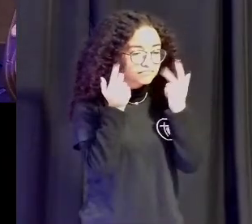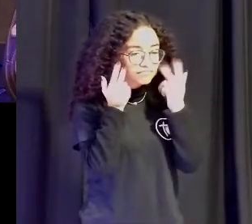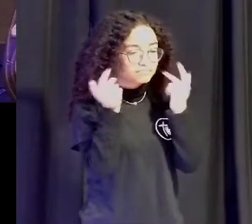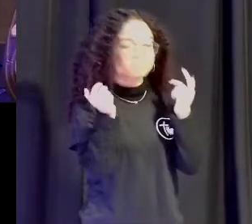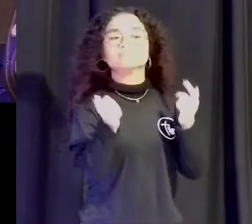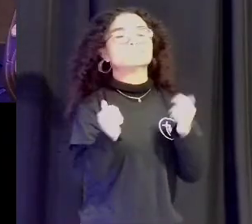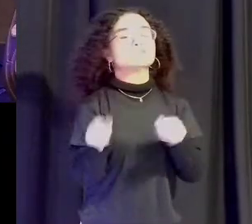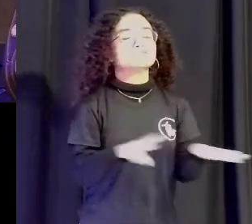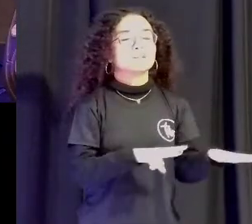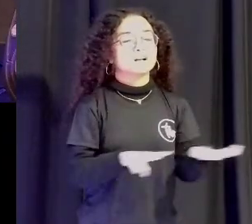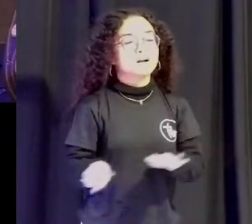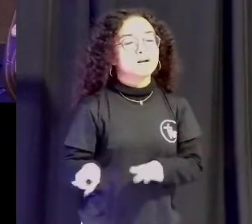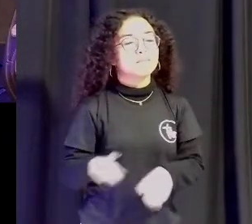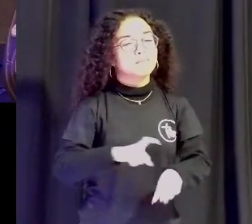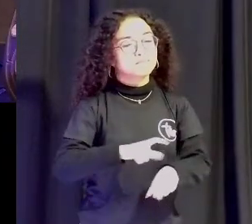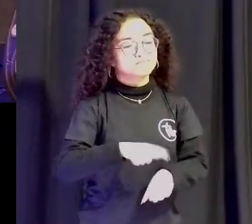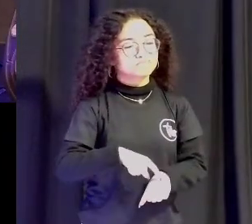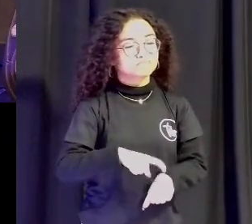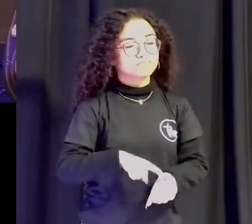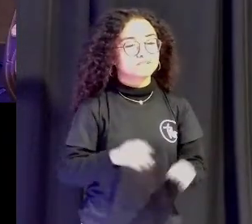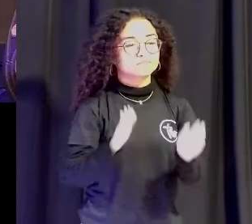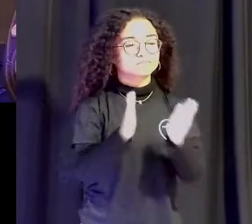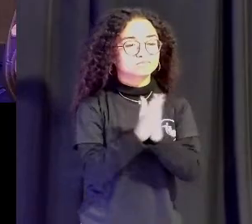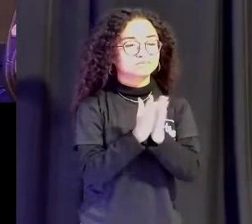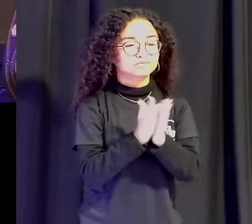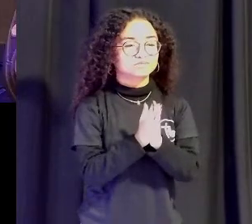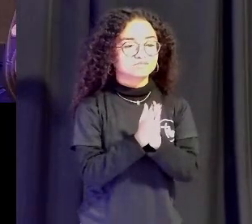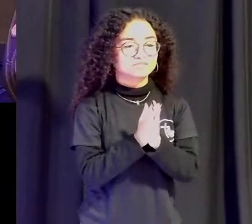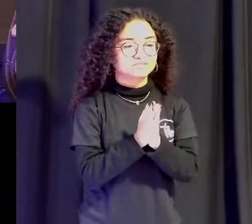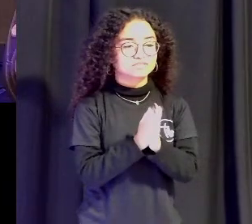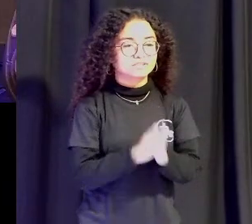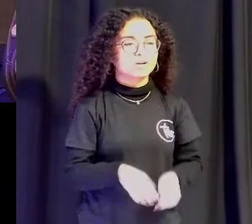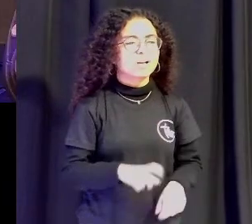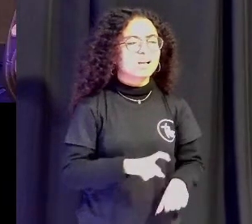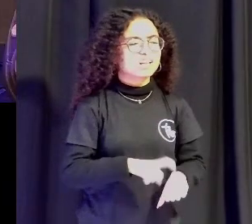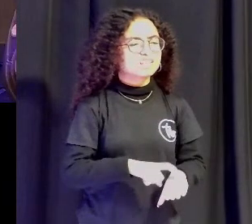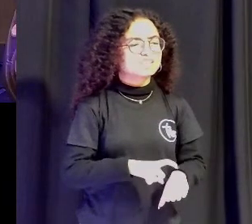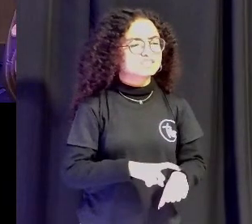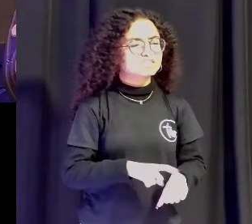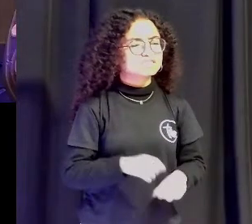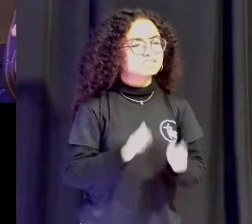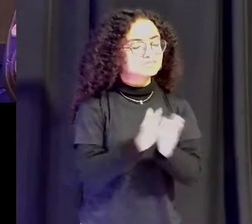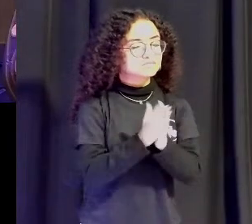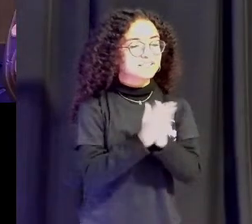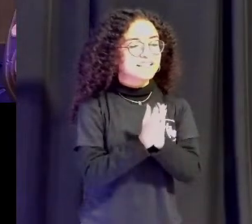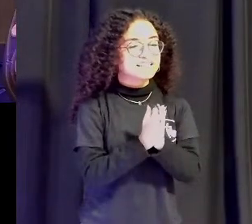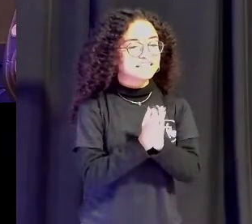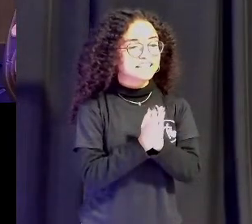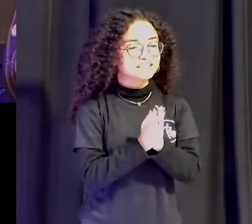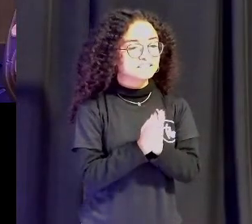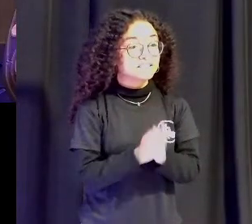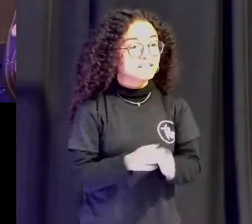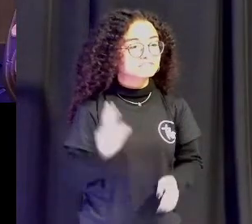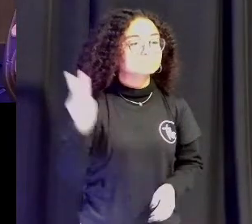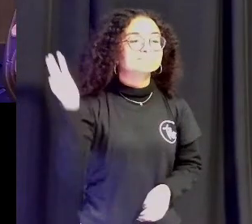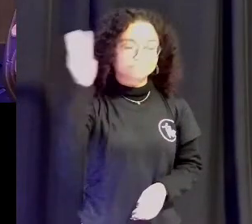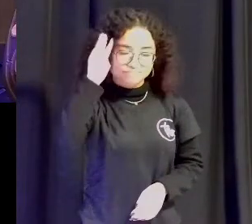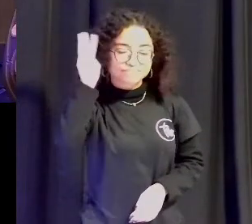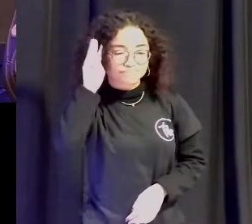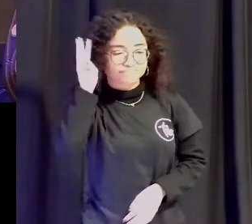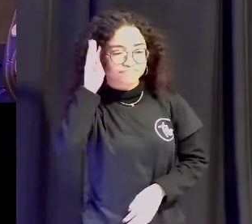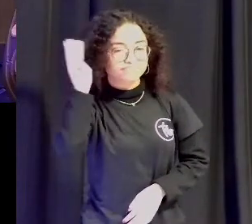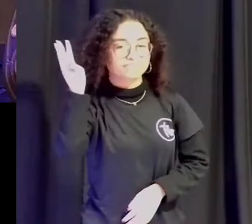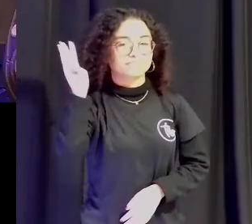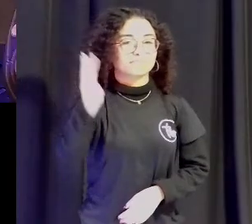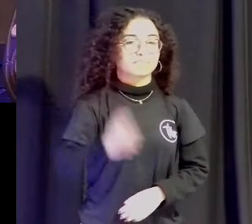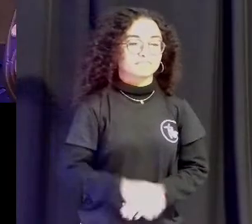oração, às terças pela manhã, com os homens, às 7. A gente mudou,